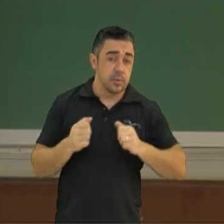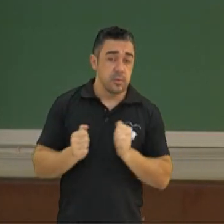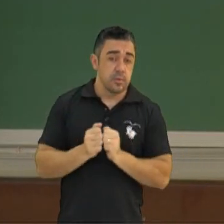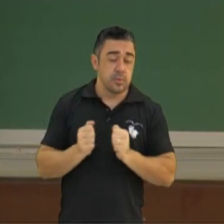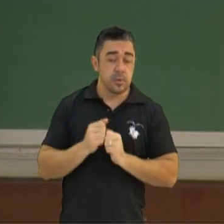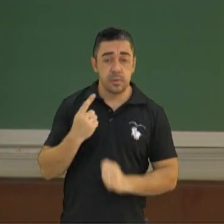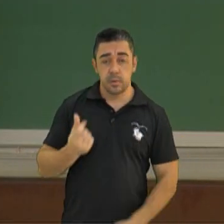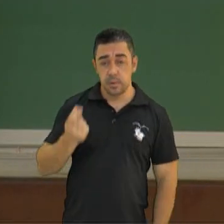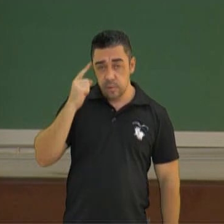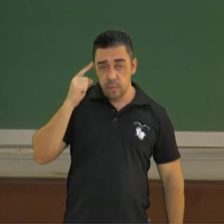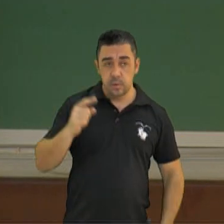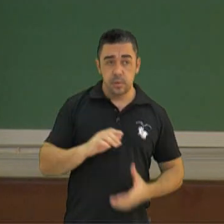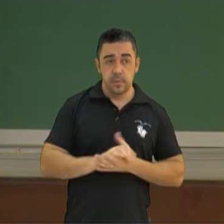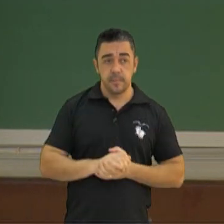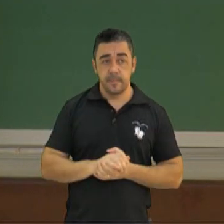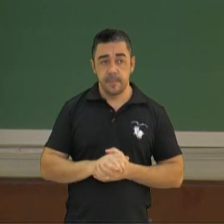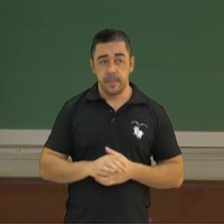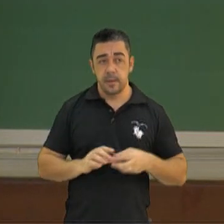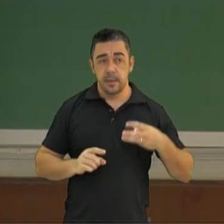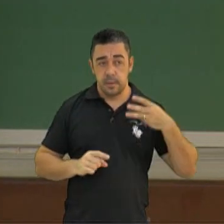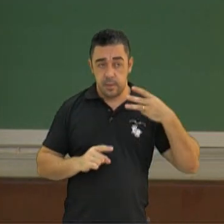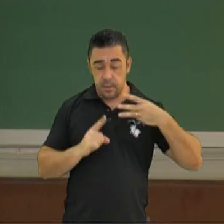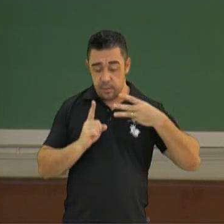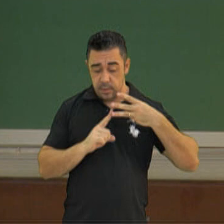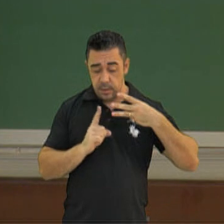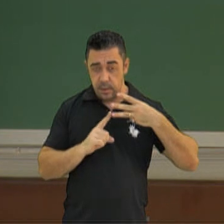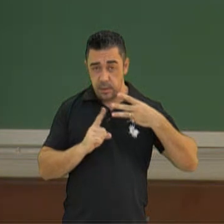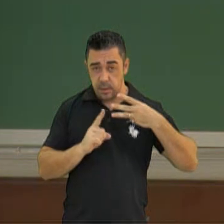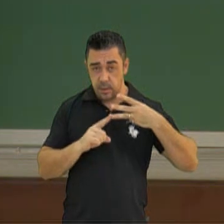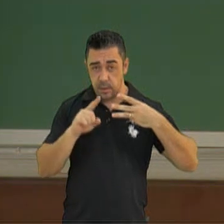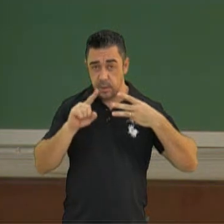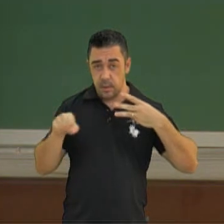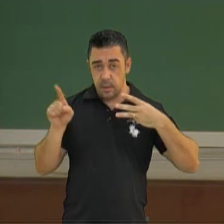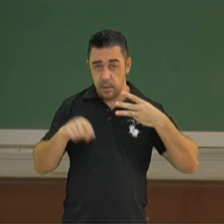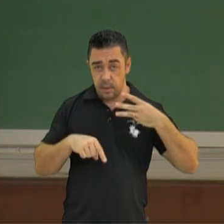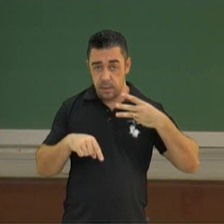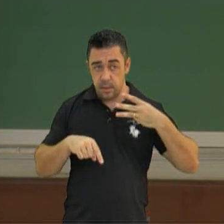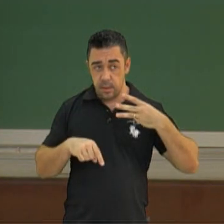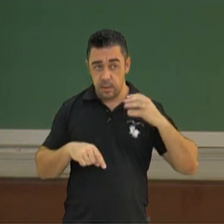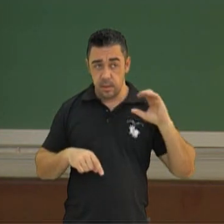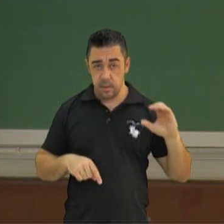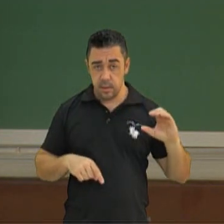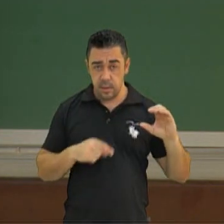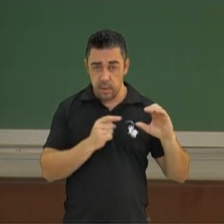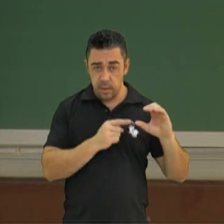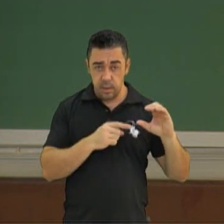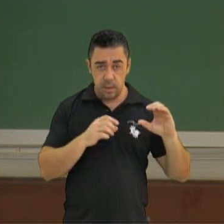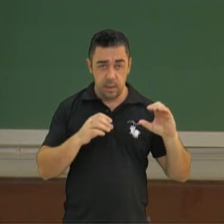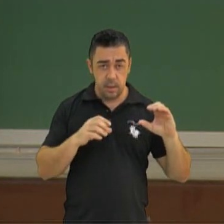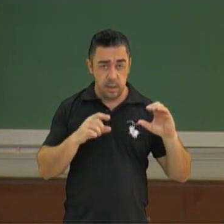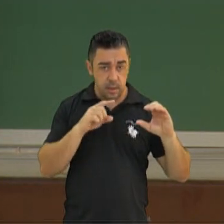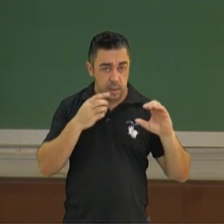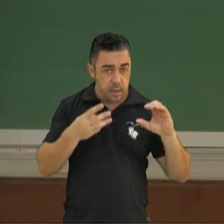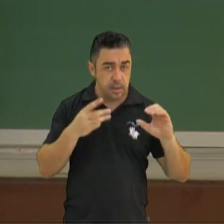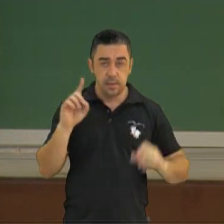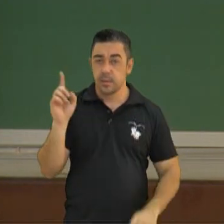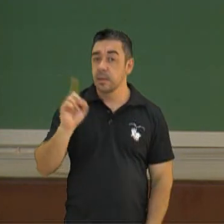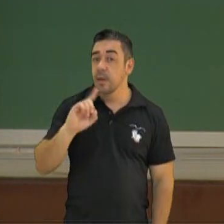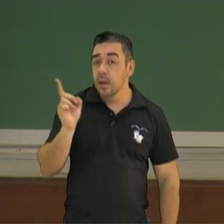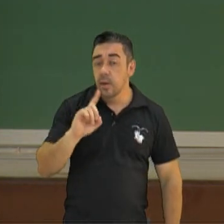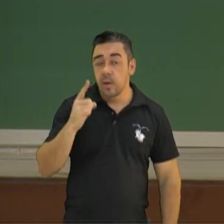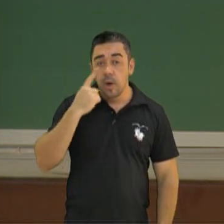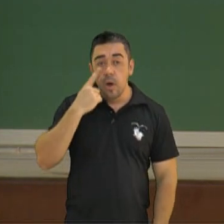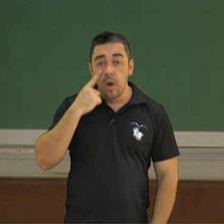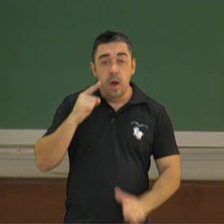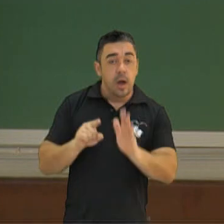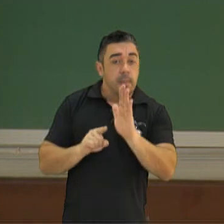em 16 dias? 3 costureiras. Marque x na resposta. É C? É 3? Não. Presta atenção